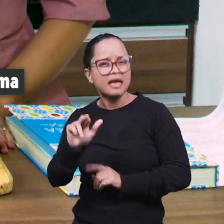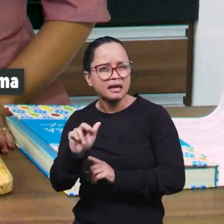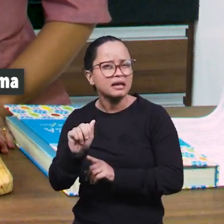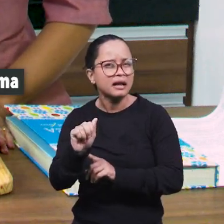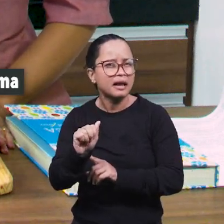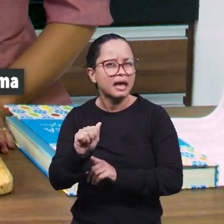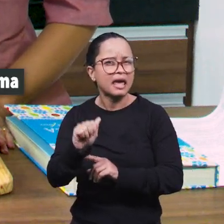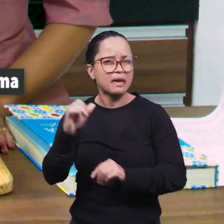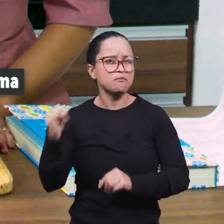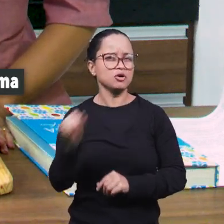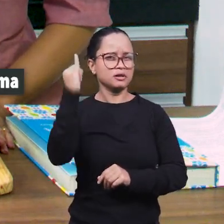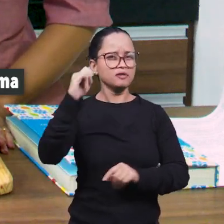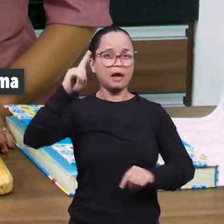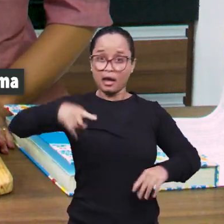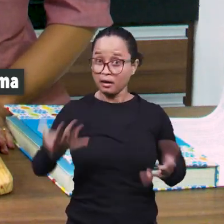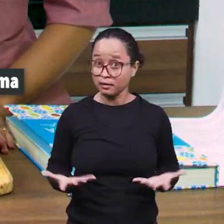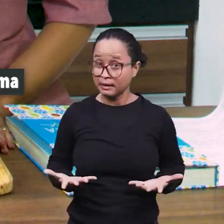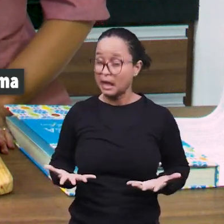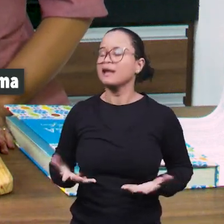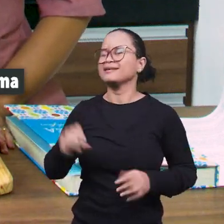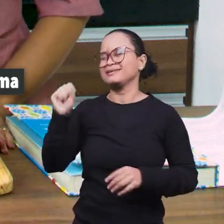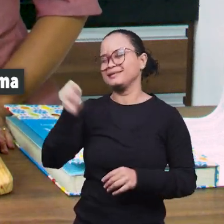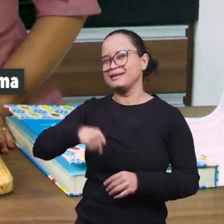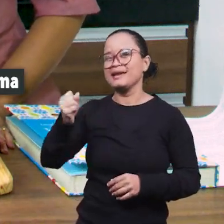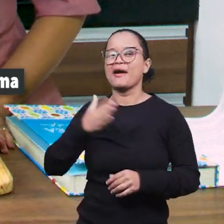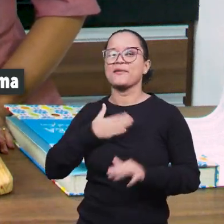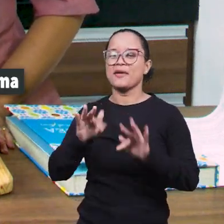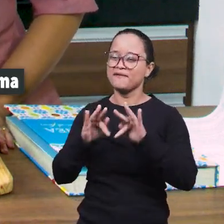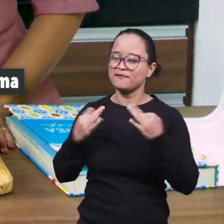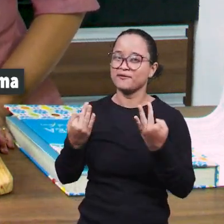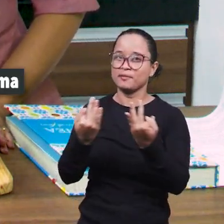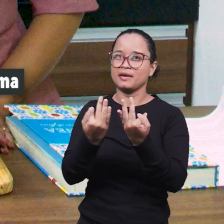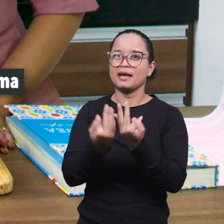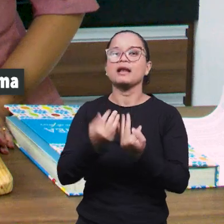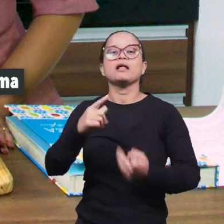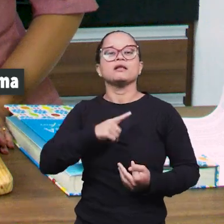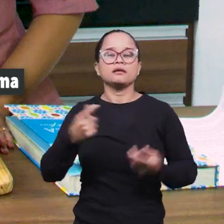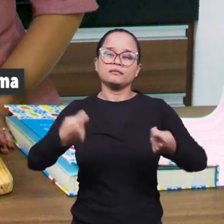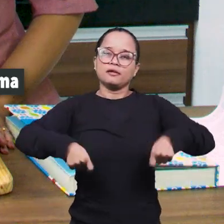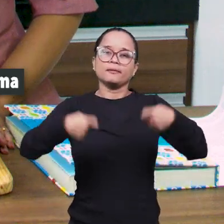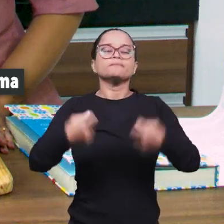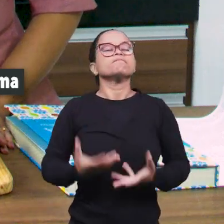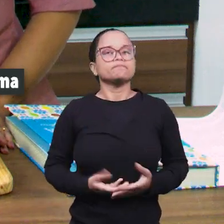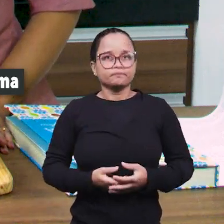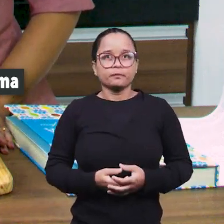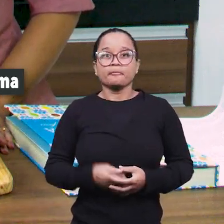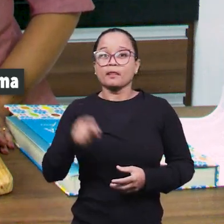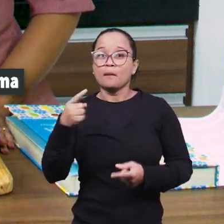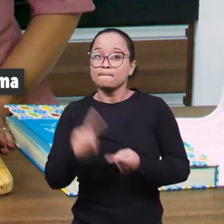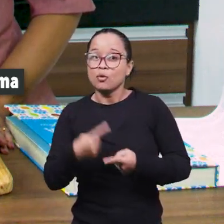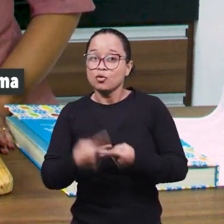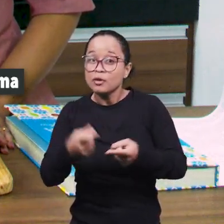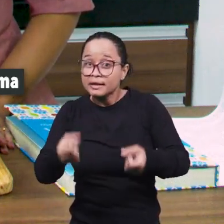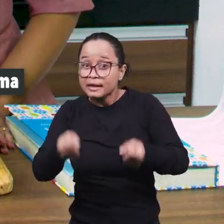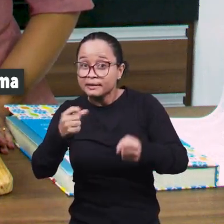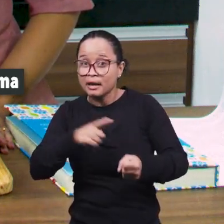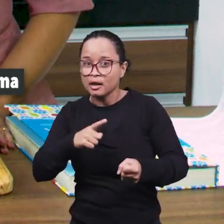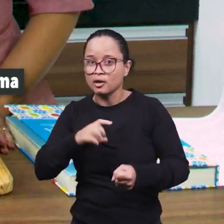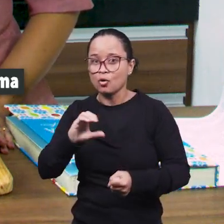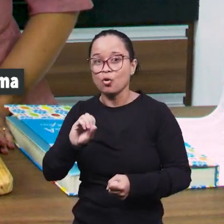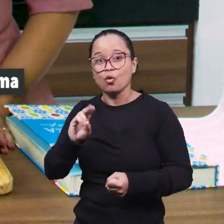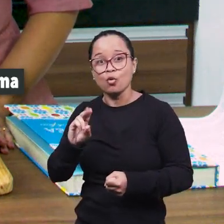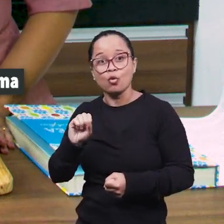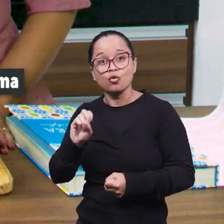luz cozinha. Sempre. Na minha família não tem ninguém aí, gente. Cuscuzeira, gente. Faz, além do